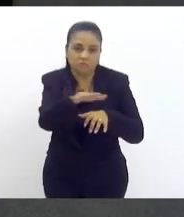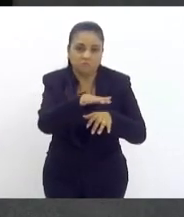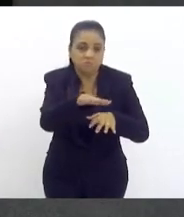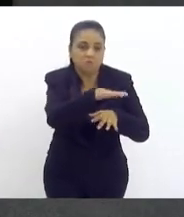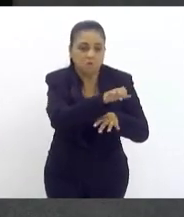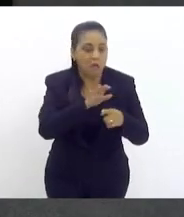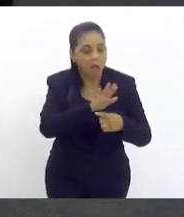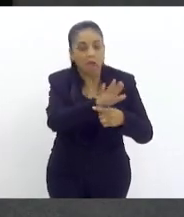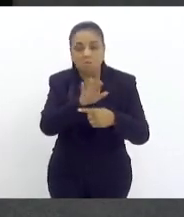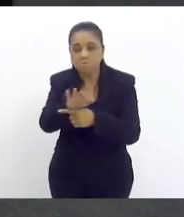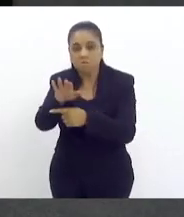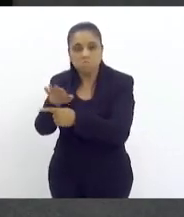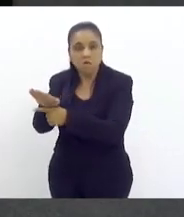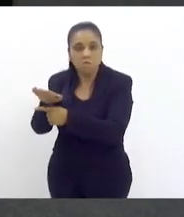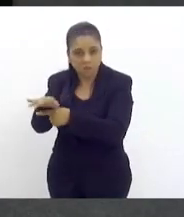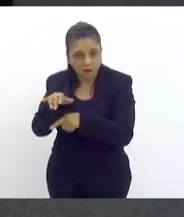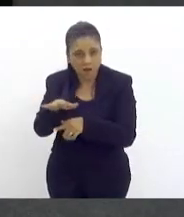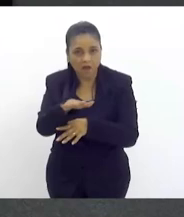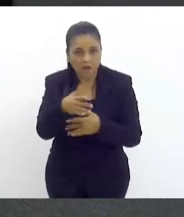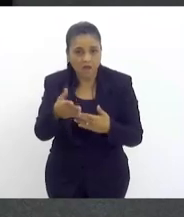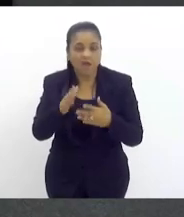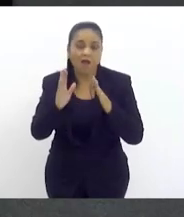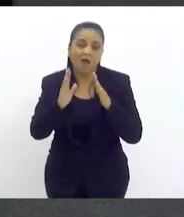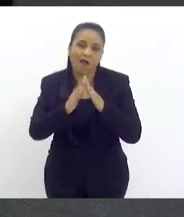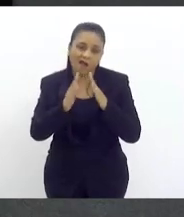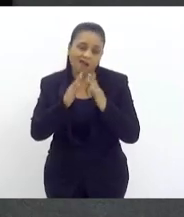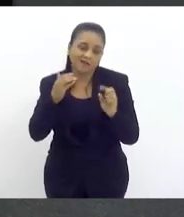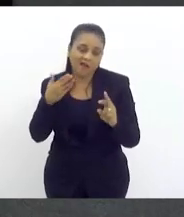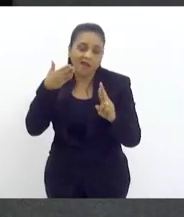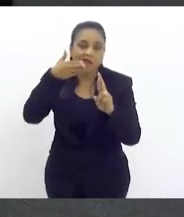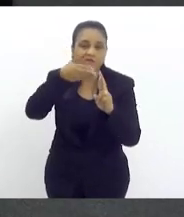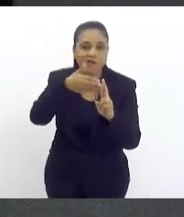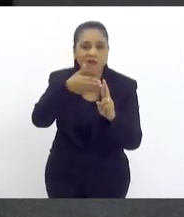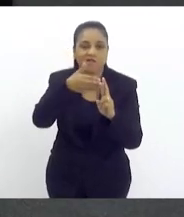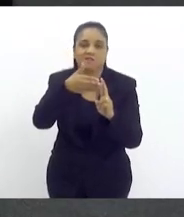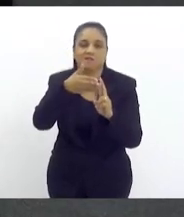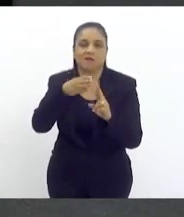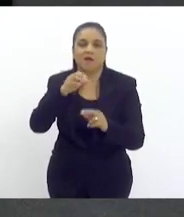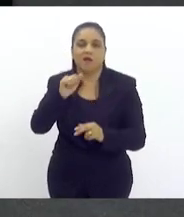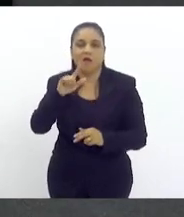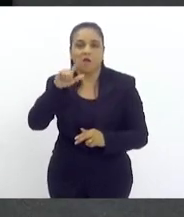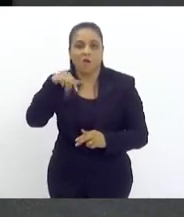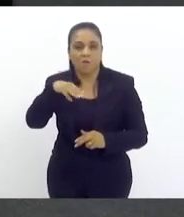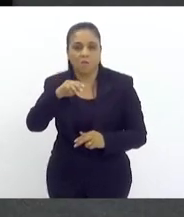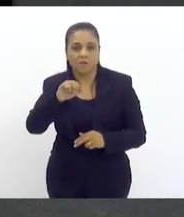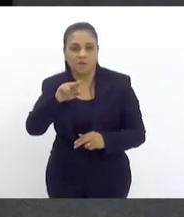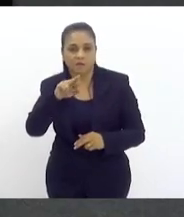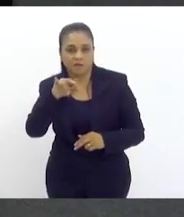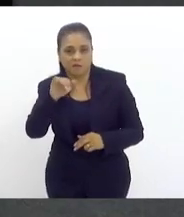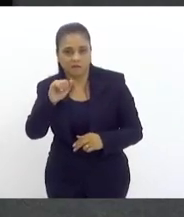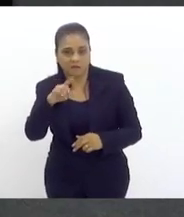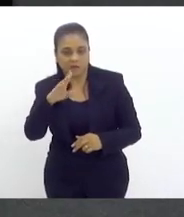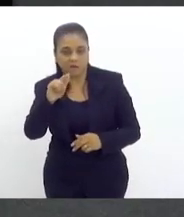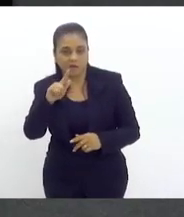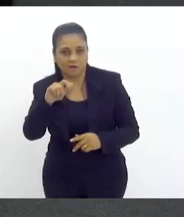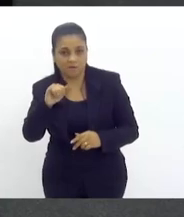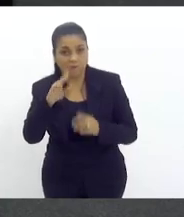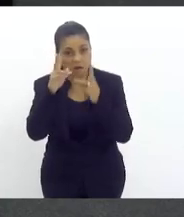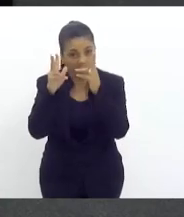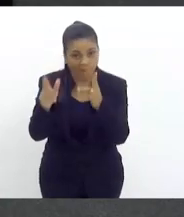mil flores como a casa de referência Almerida Gama. Parabéns a vocês, parabéns,